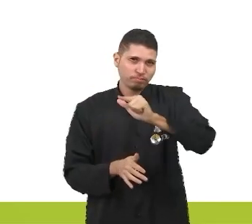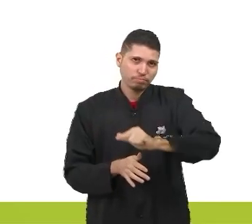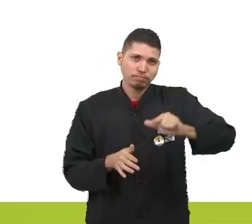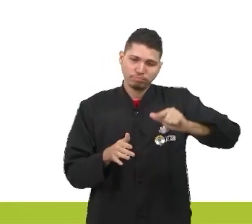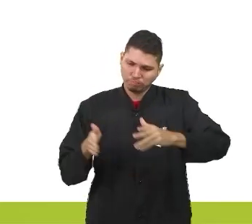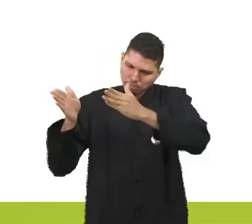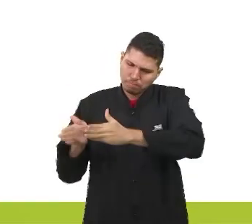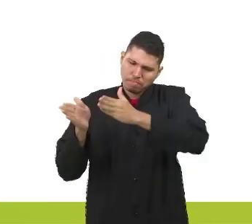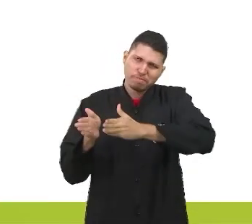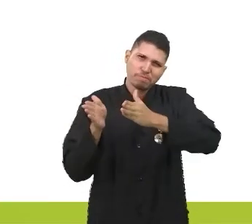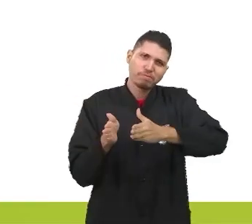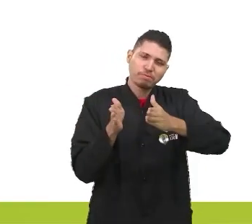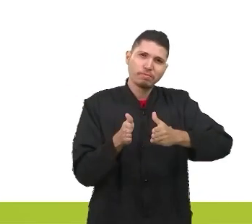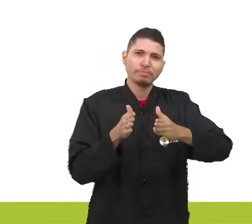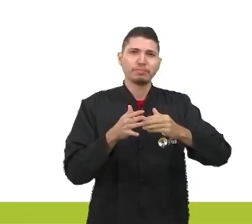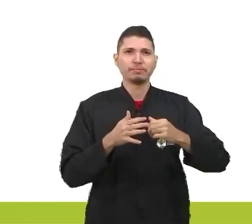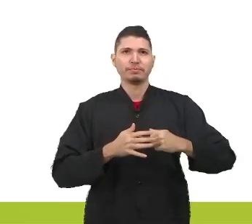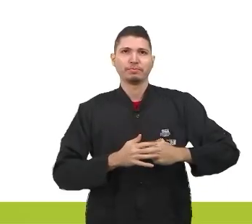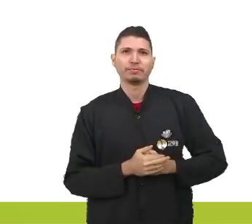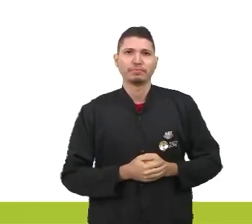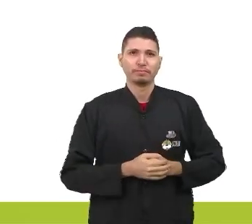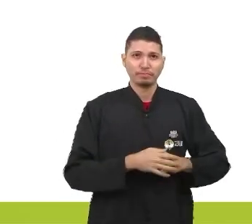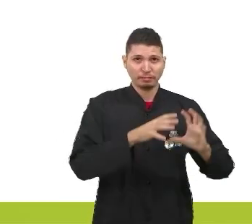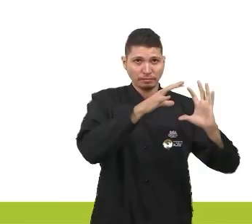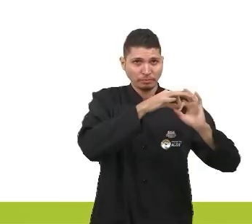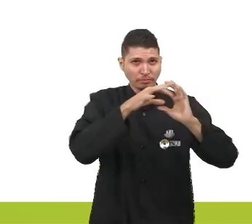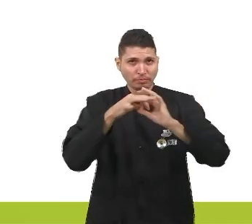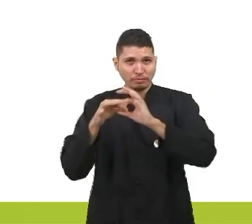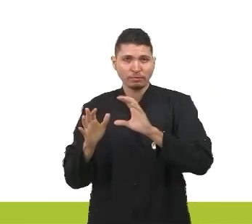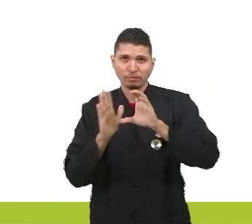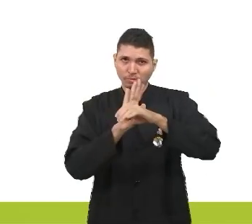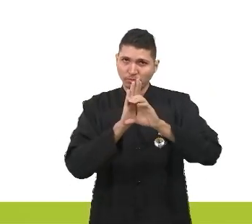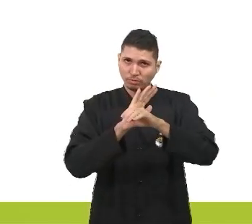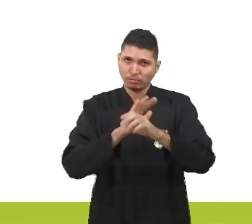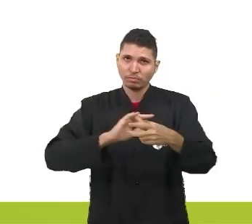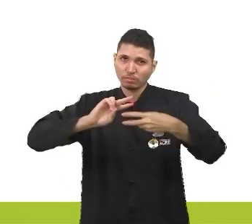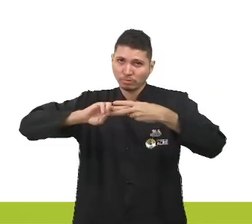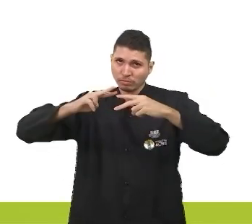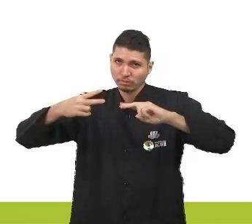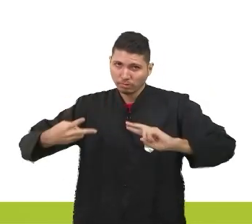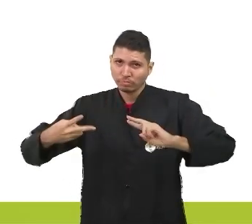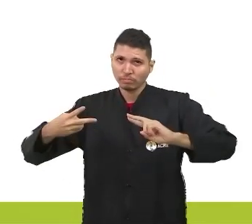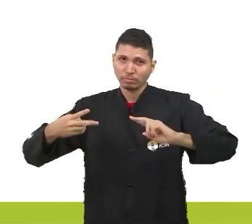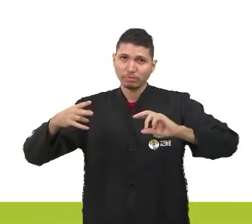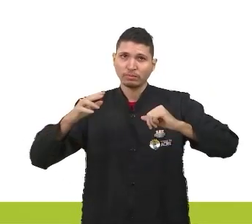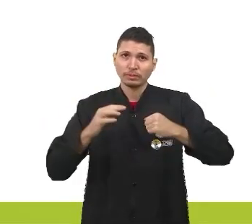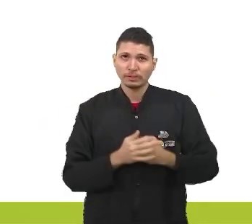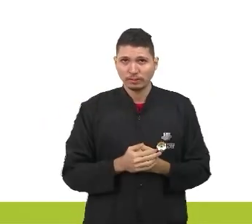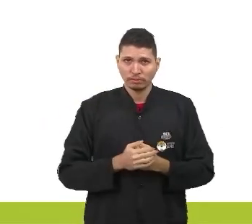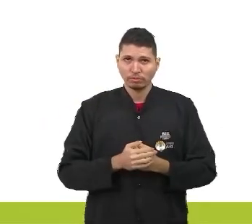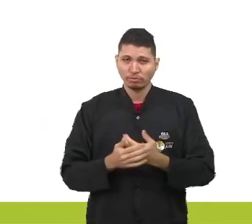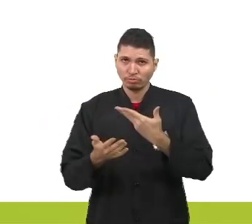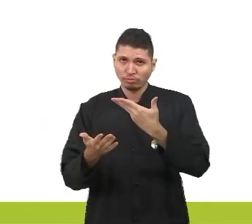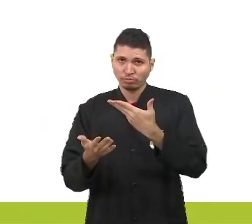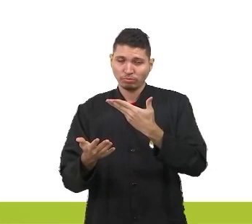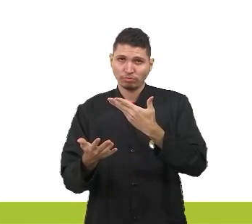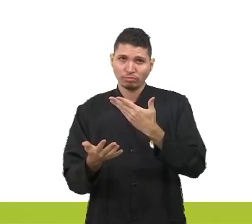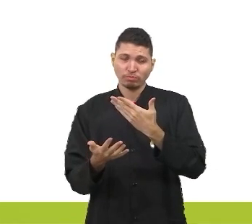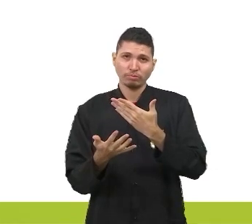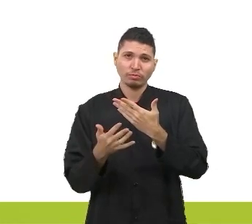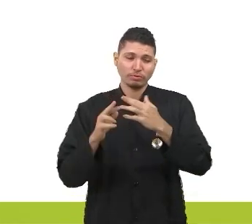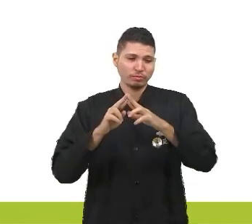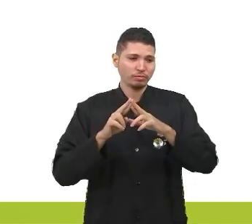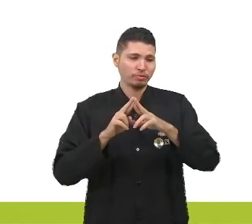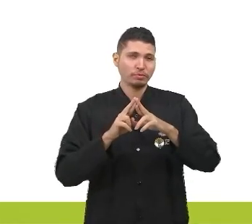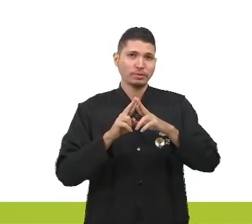ponto. Nesse contexto, o conceito de código genético está abordado de forma equivocada. Eu vou ler com